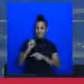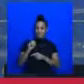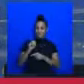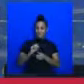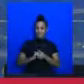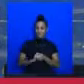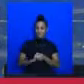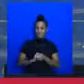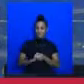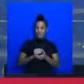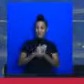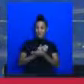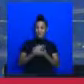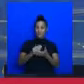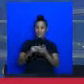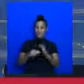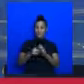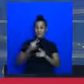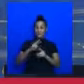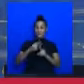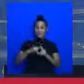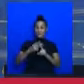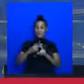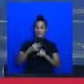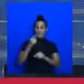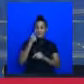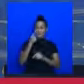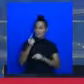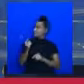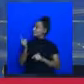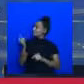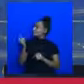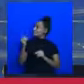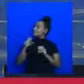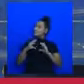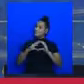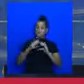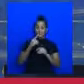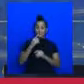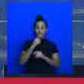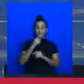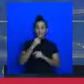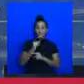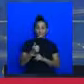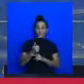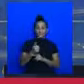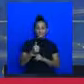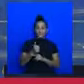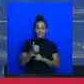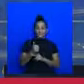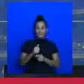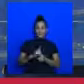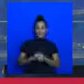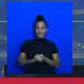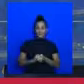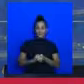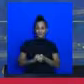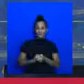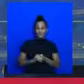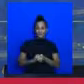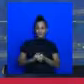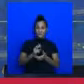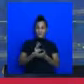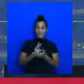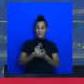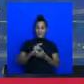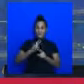50. Começando o segundo sorteio da dupla cena, bola vermelha, 11. Vermelha, número 11.